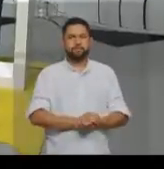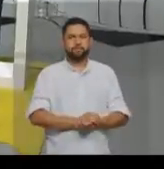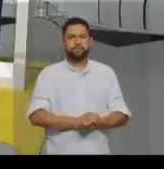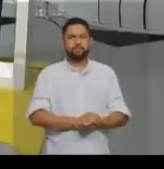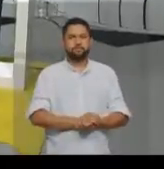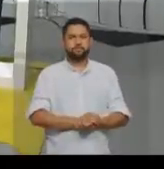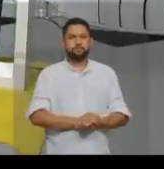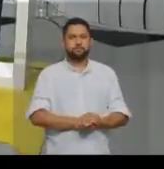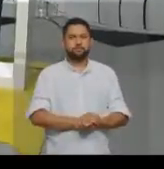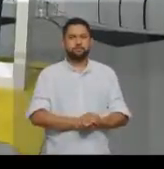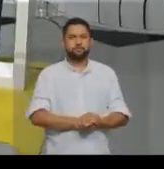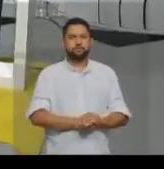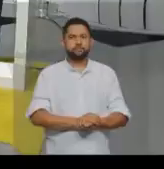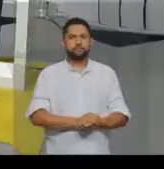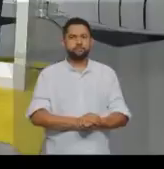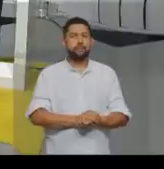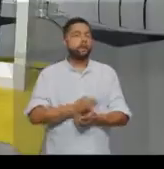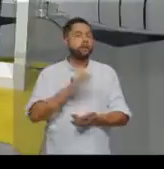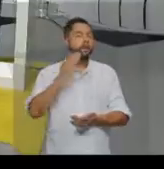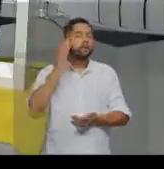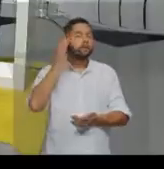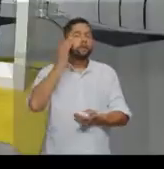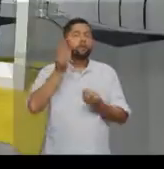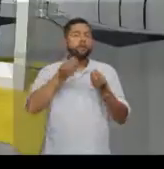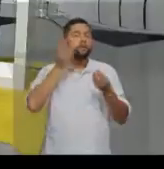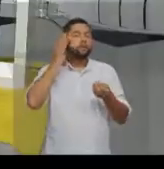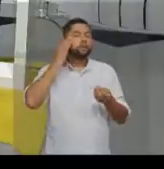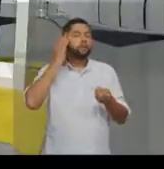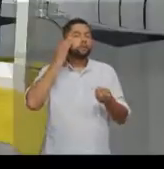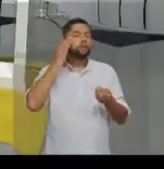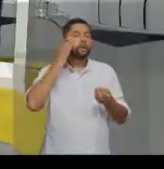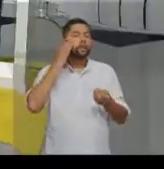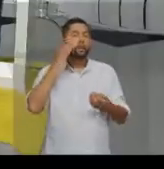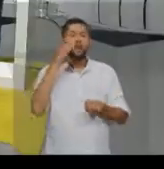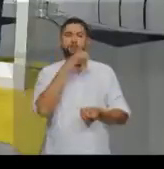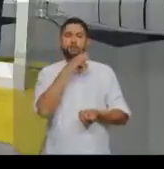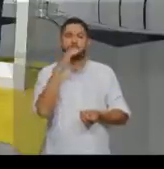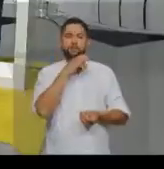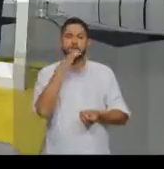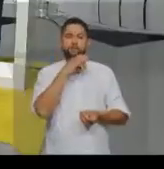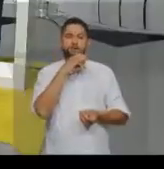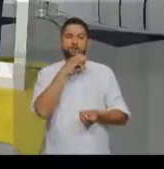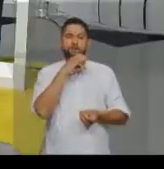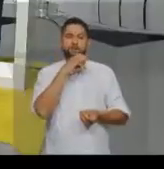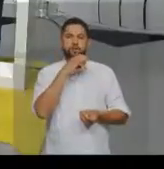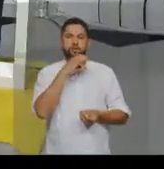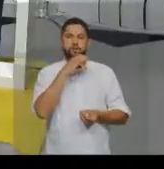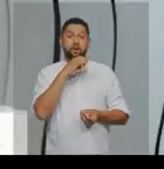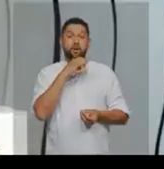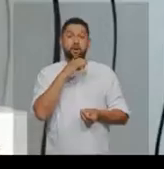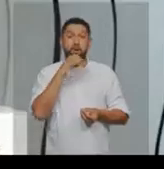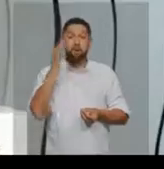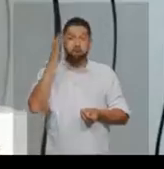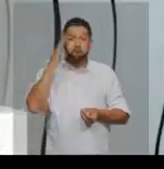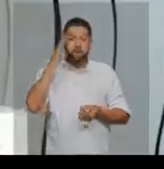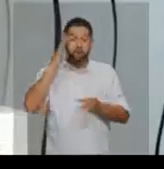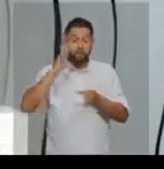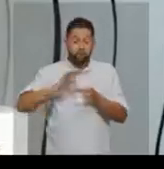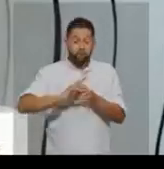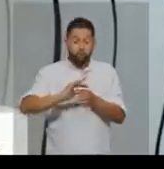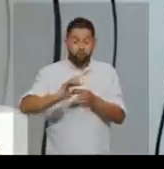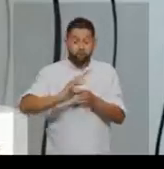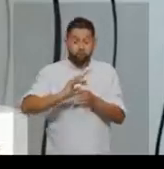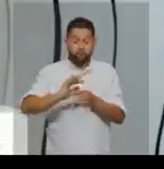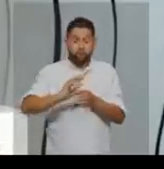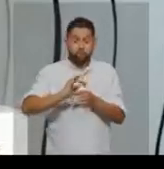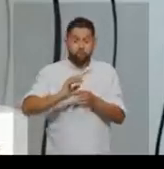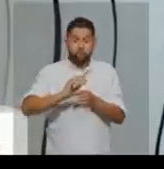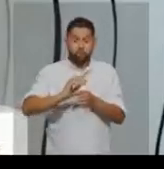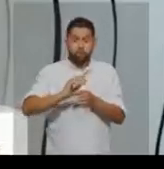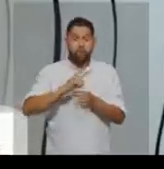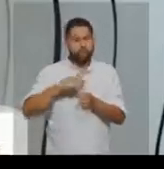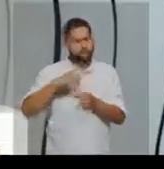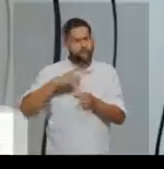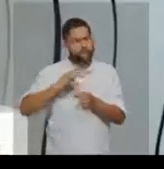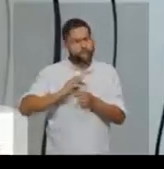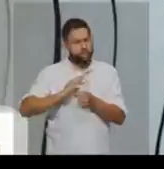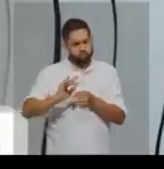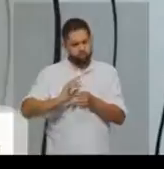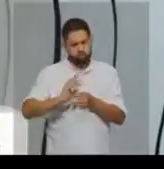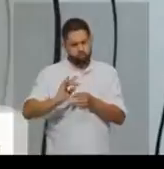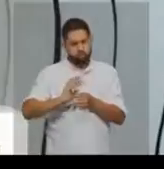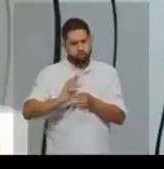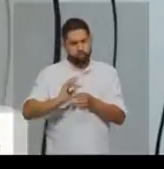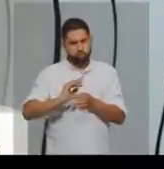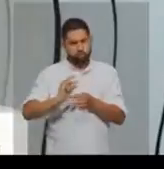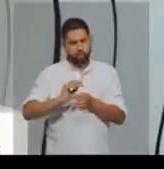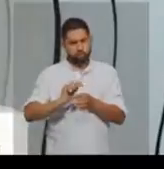E aí, como que vocês vão pensar na velocidade da reação? Vocês vão pensar na espuma que vai se formar, na coluna de espuma que vai se